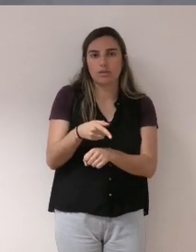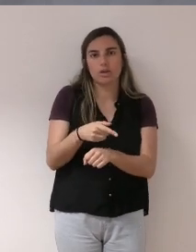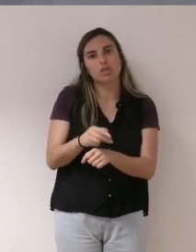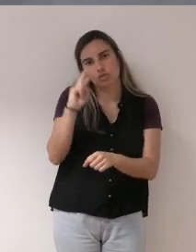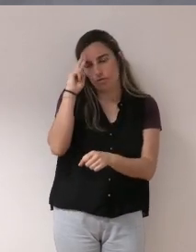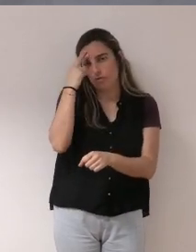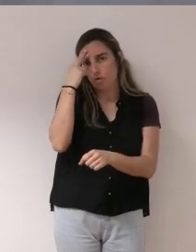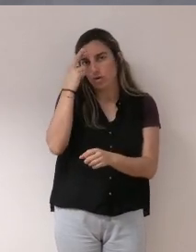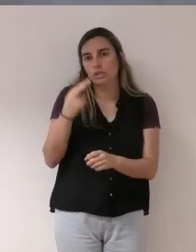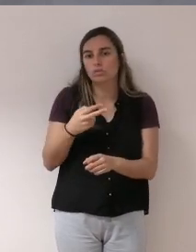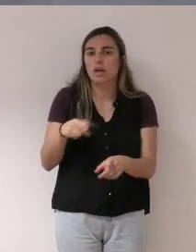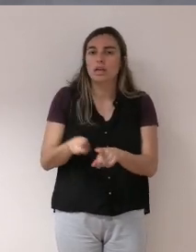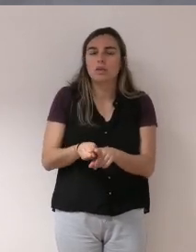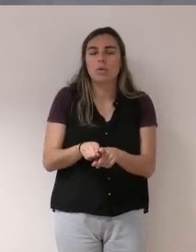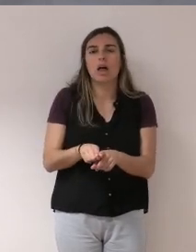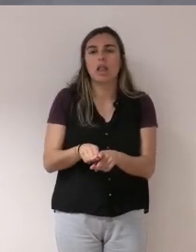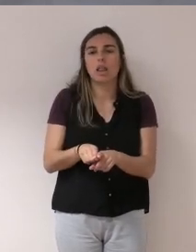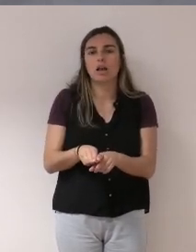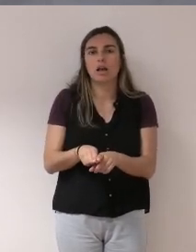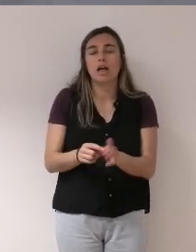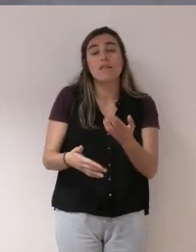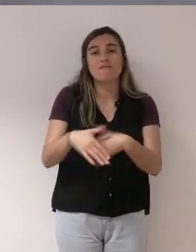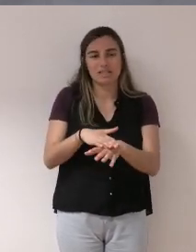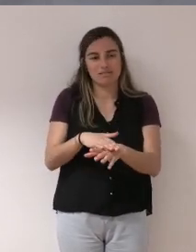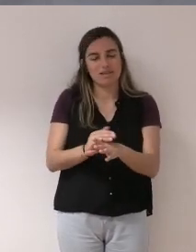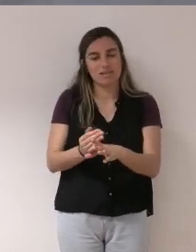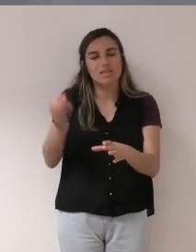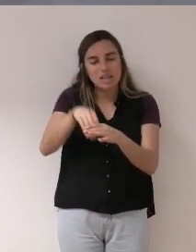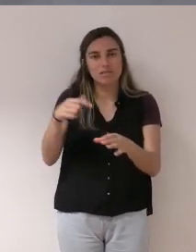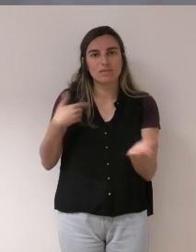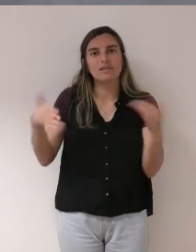este esforço de fazer parte de uma comunidade